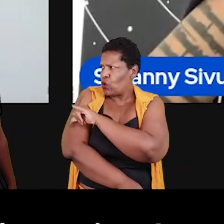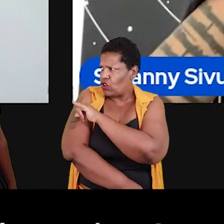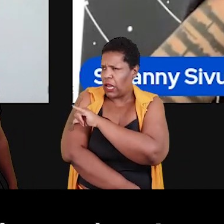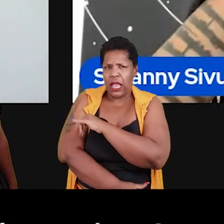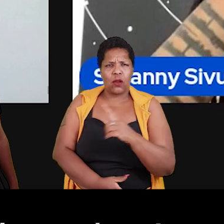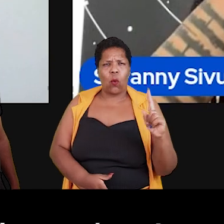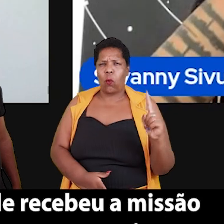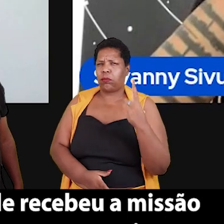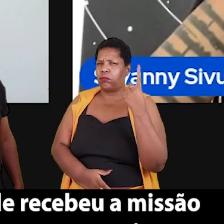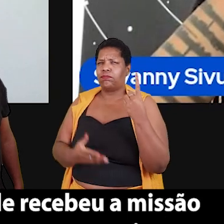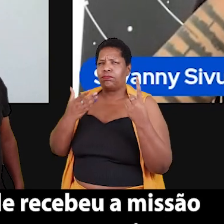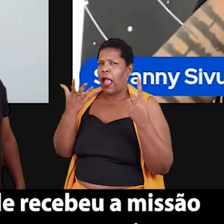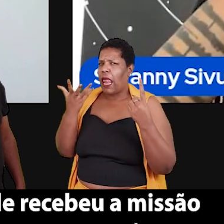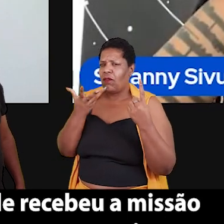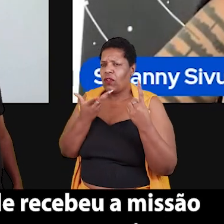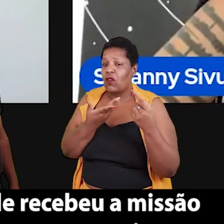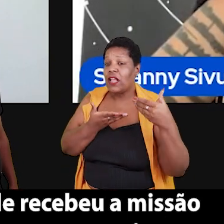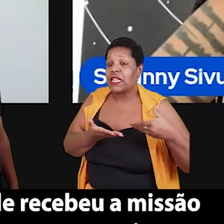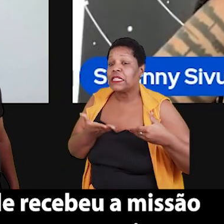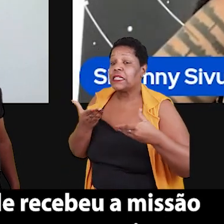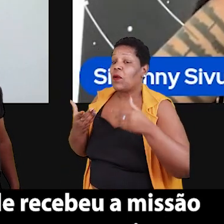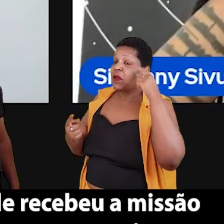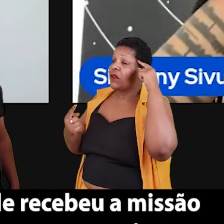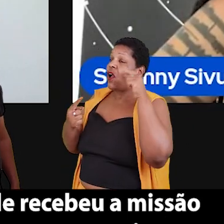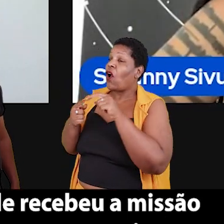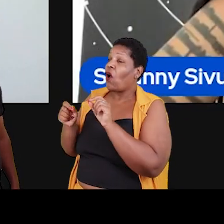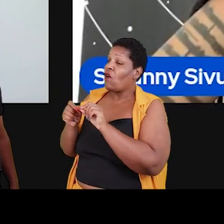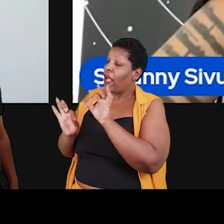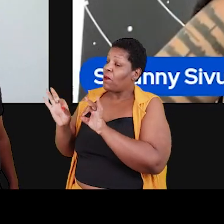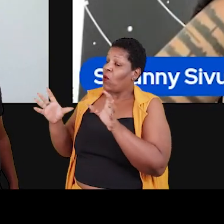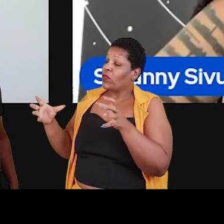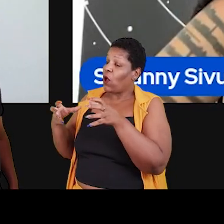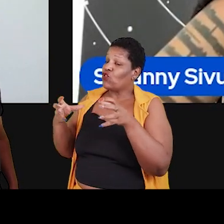ímpar, onde ele recebeu a missão para montar um time